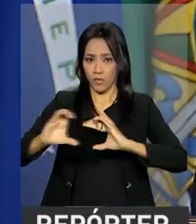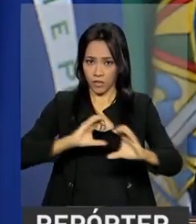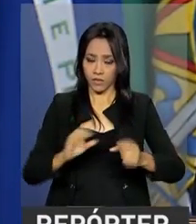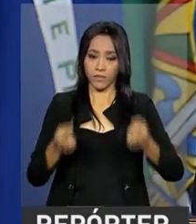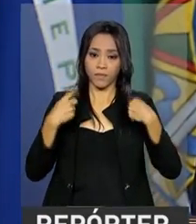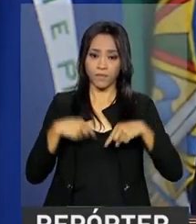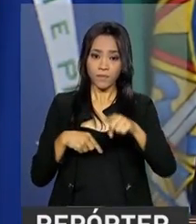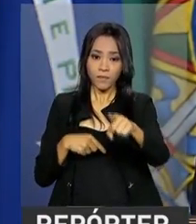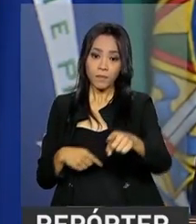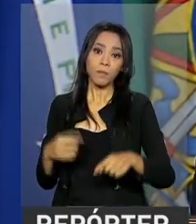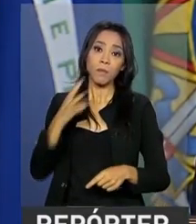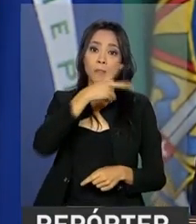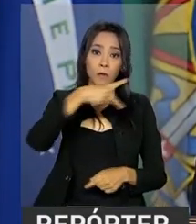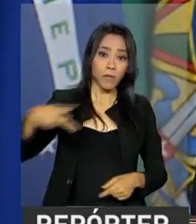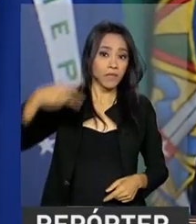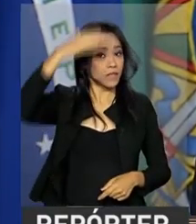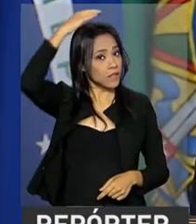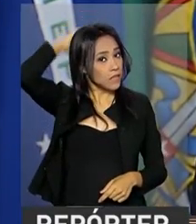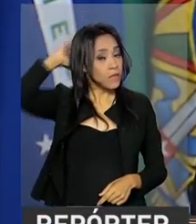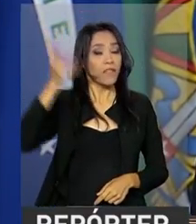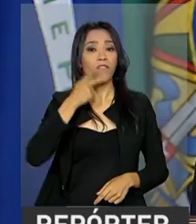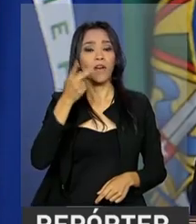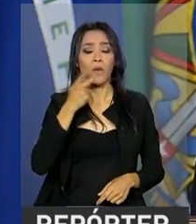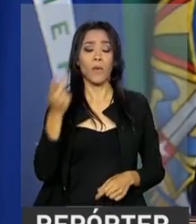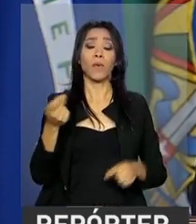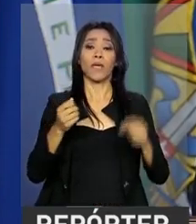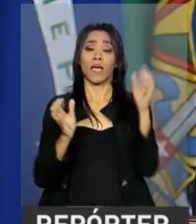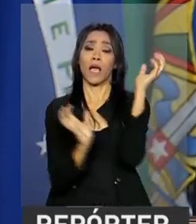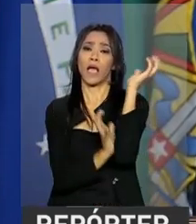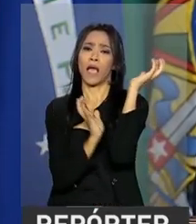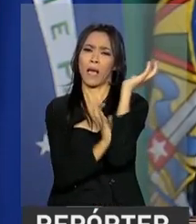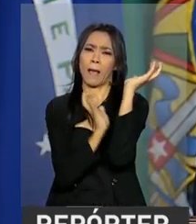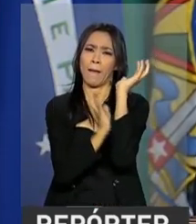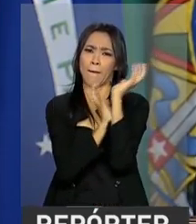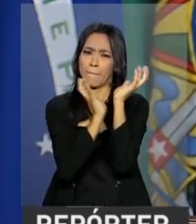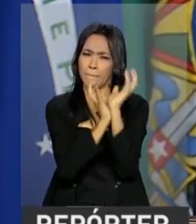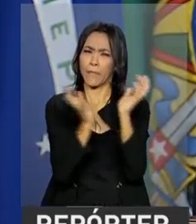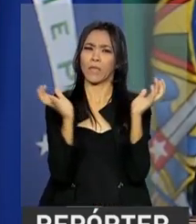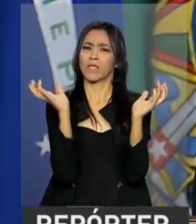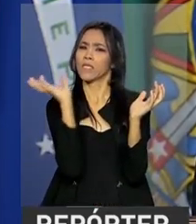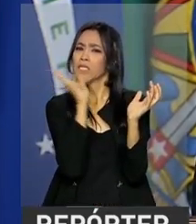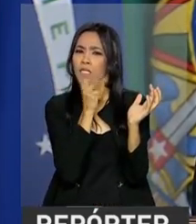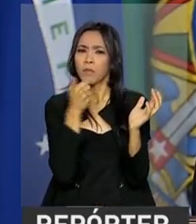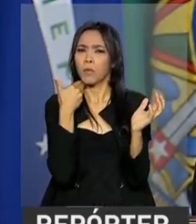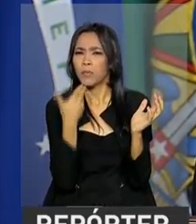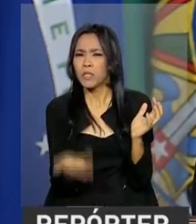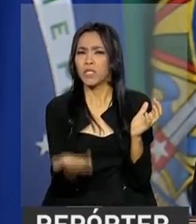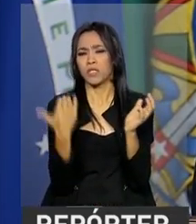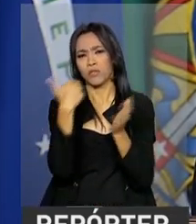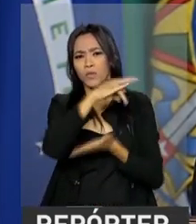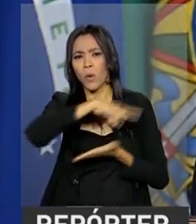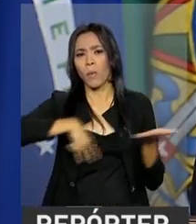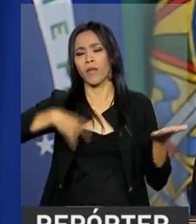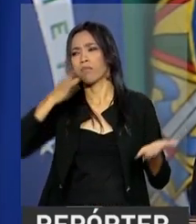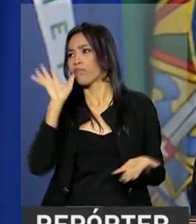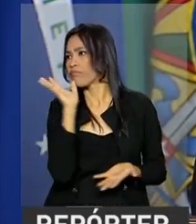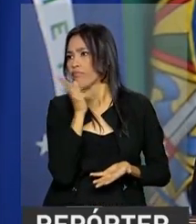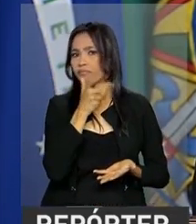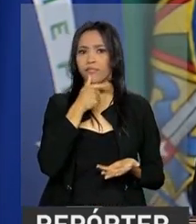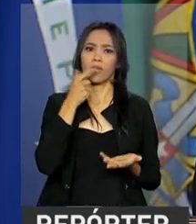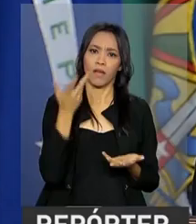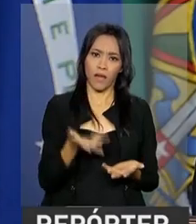presidente Michel Temer afirmou que a burocracia na renovação de licenças era um entrave para as emissoras de rádio e